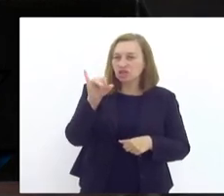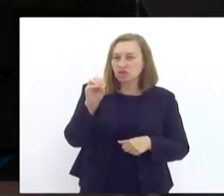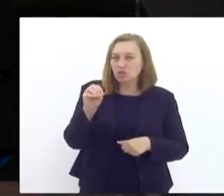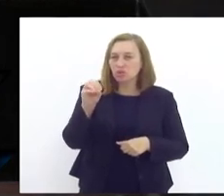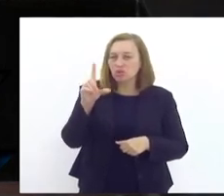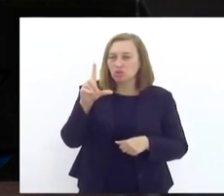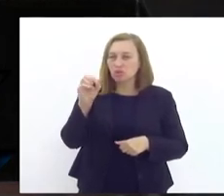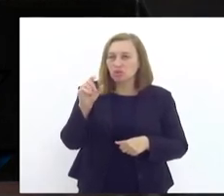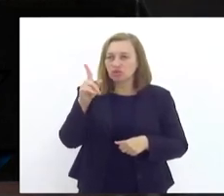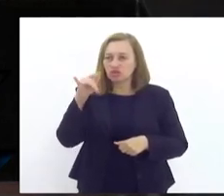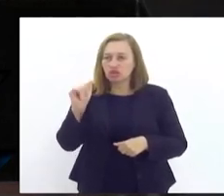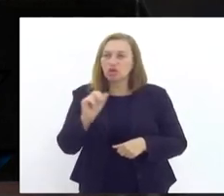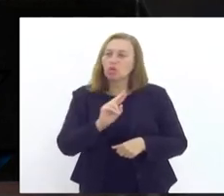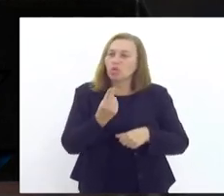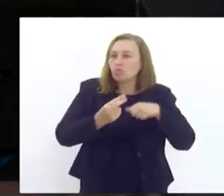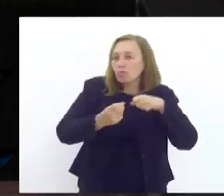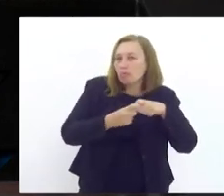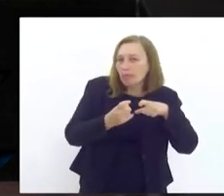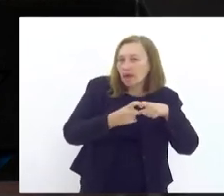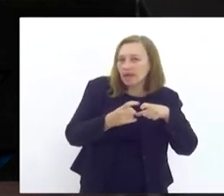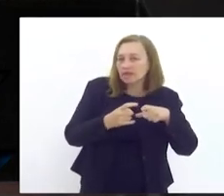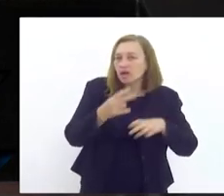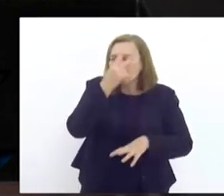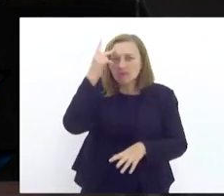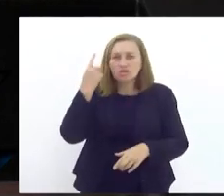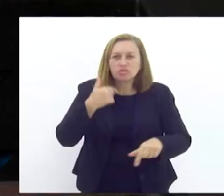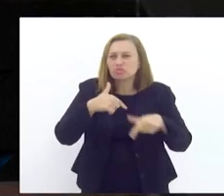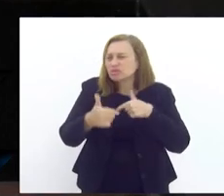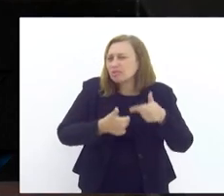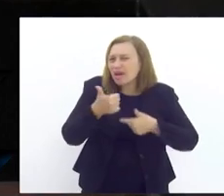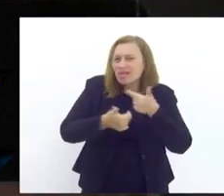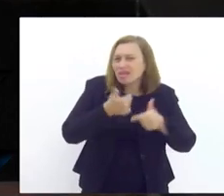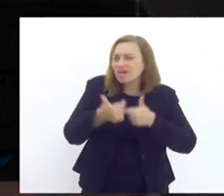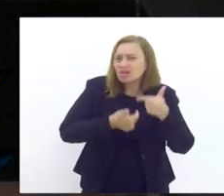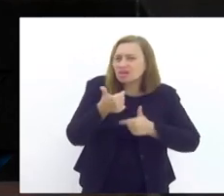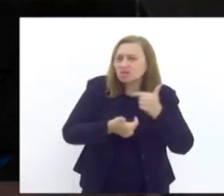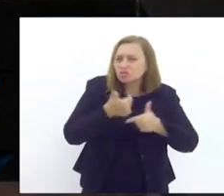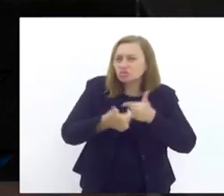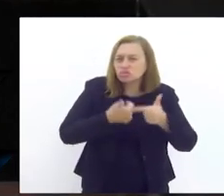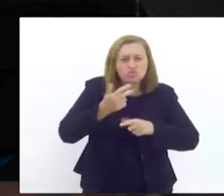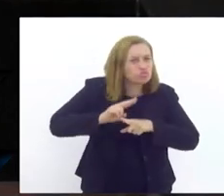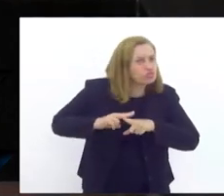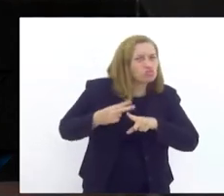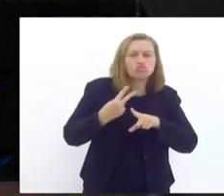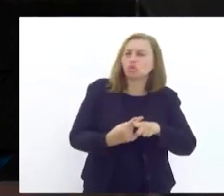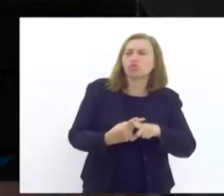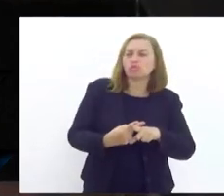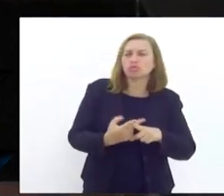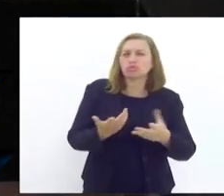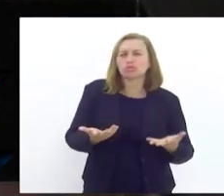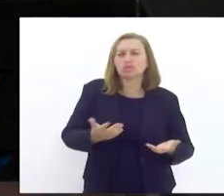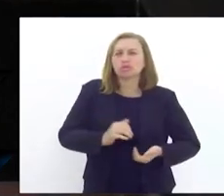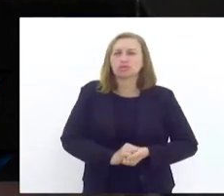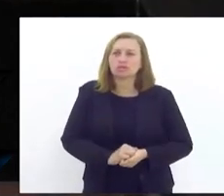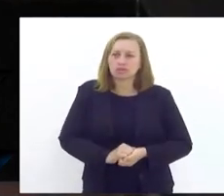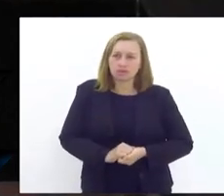ponta atendendo pessoas estão trabalhando com uma sobrecarga Absurda